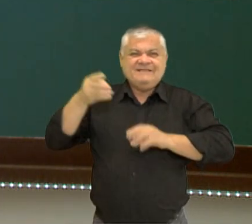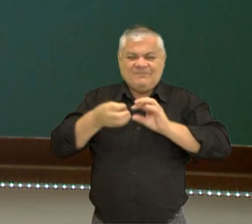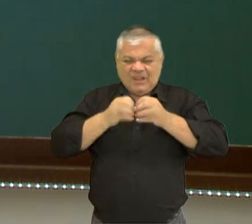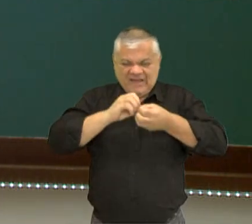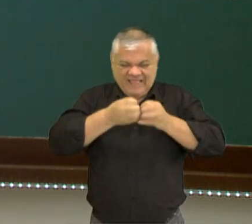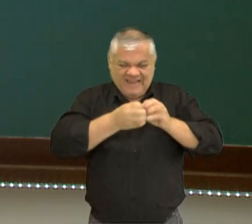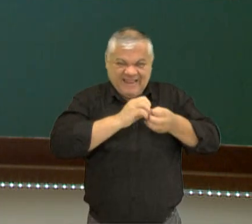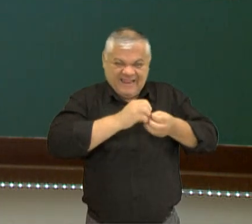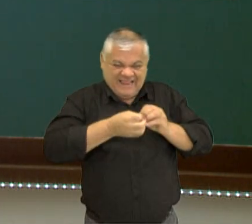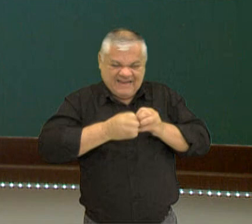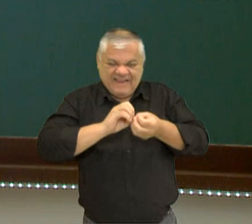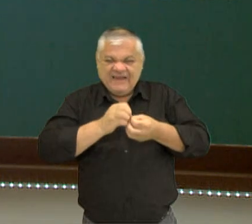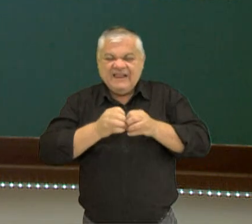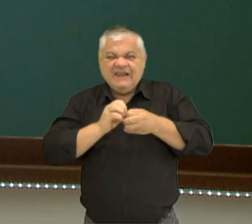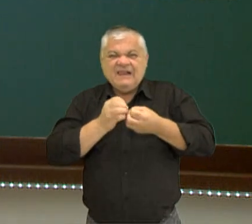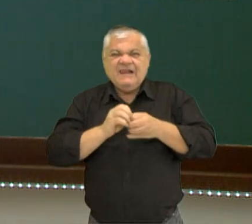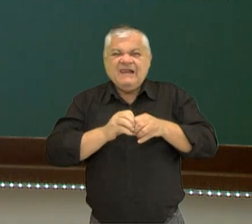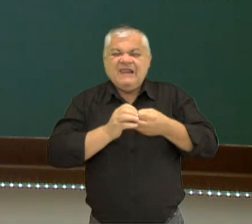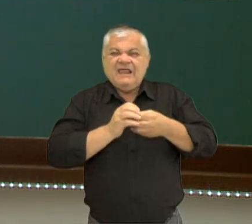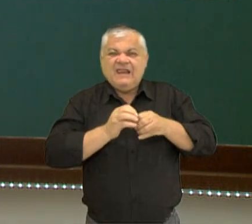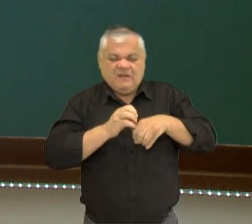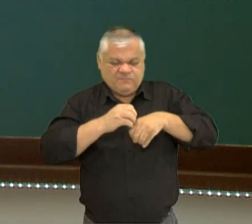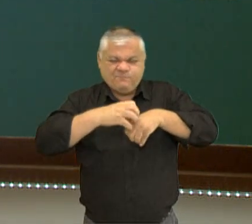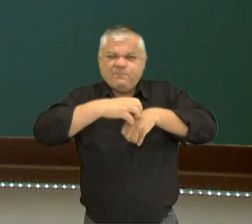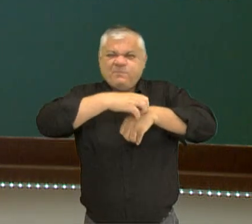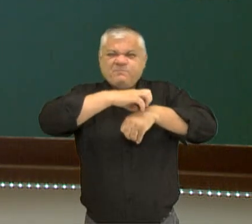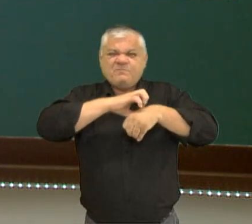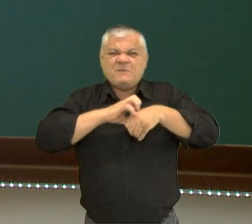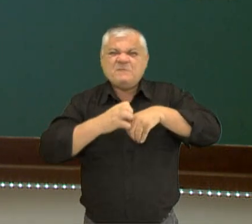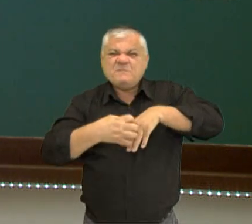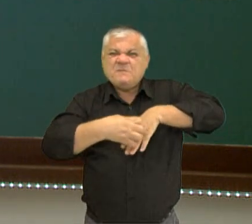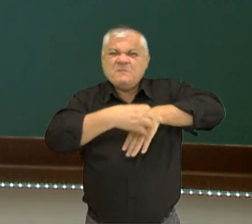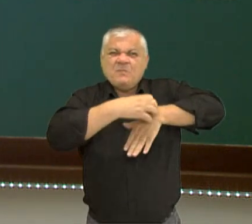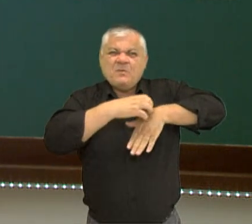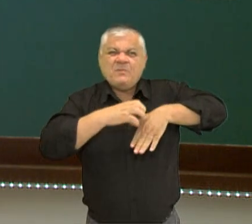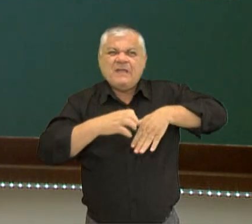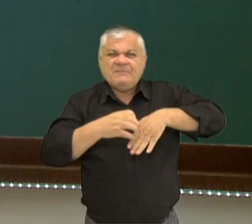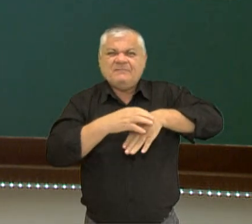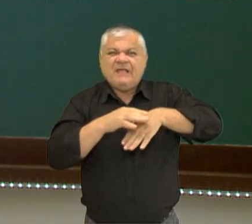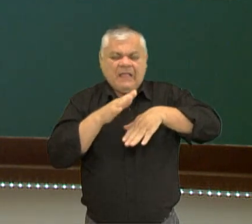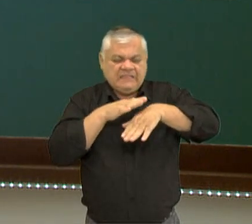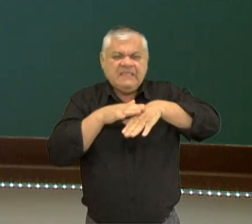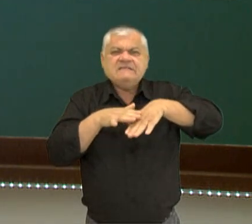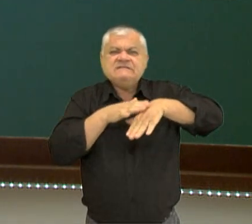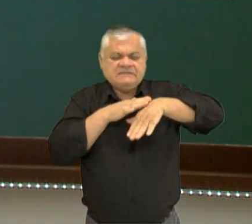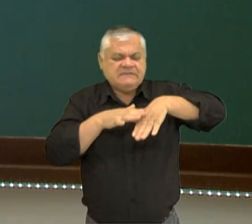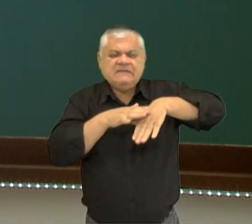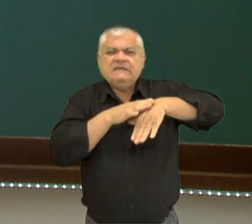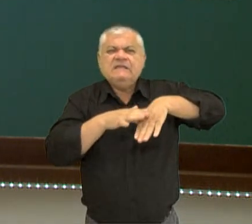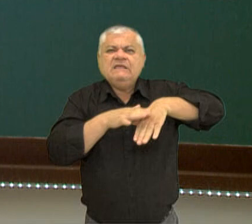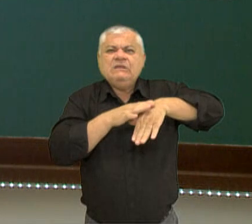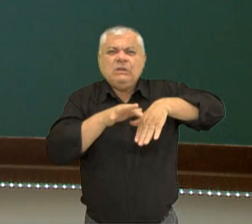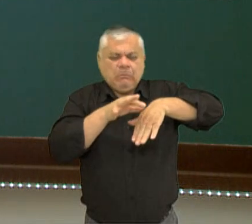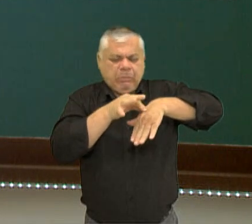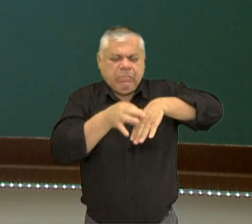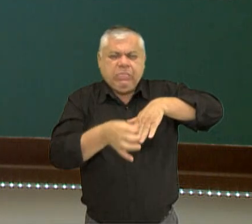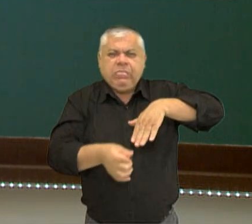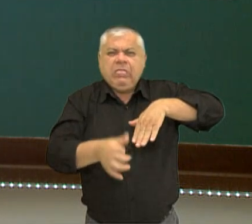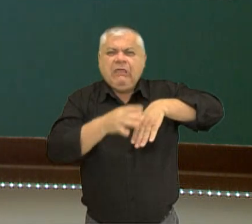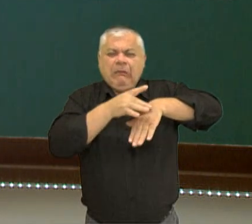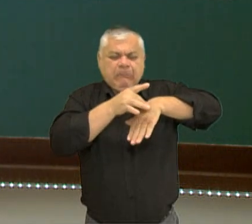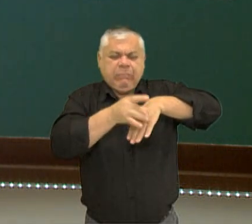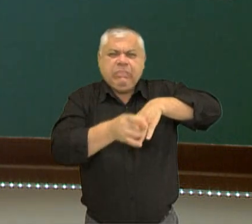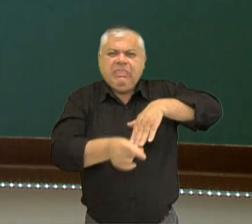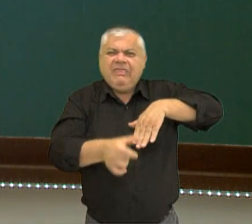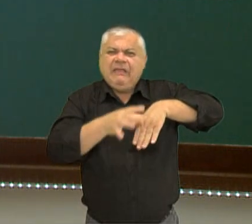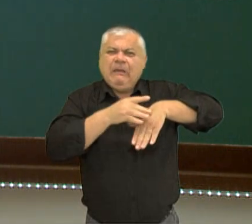um processo inflamatório muito grave, na qual o tecido pulmonar vai sendo destruído